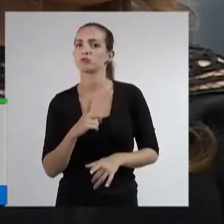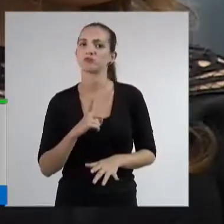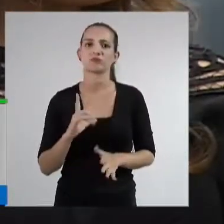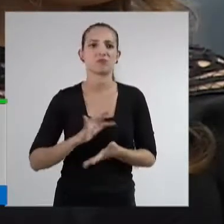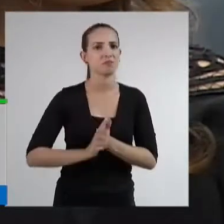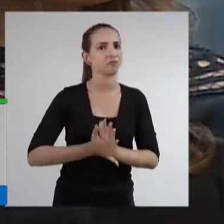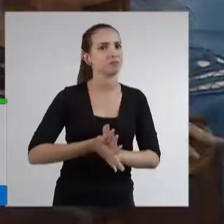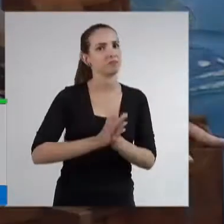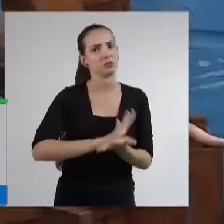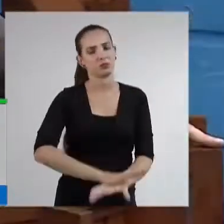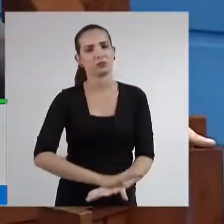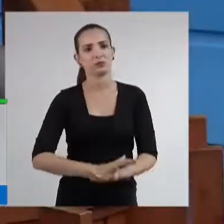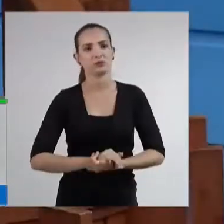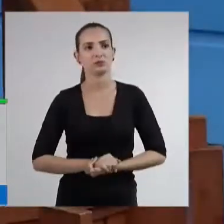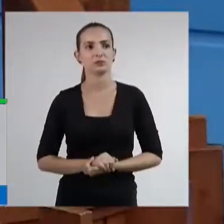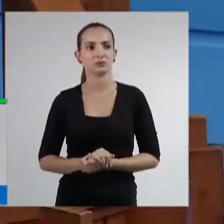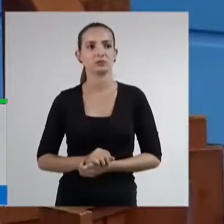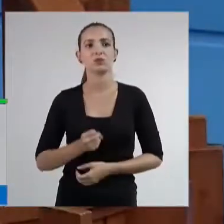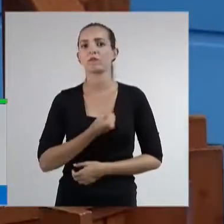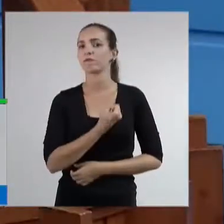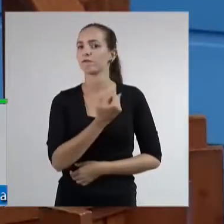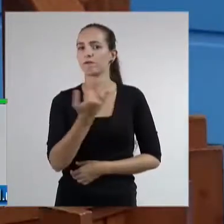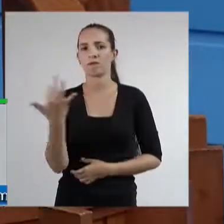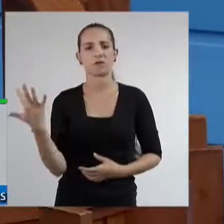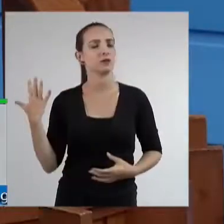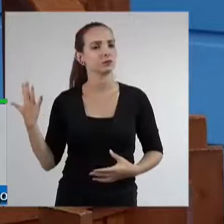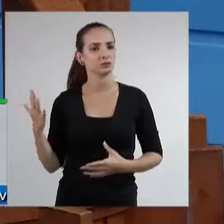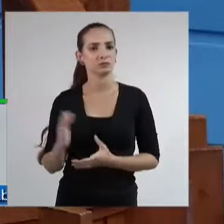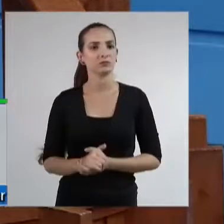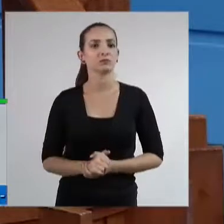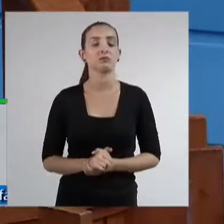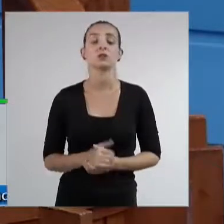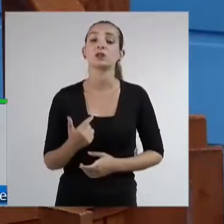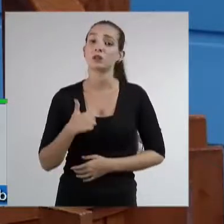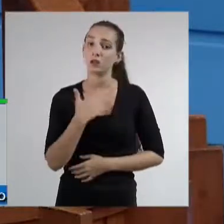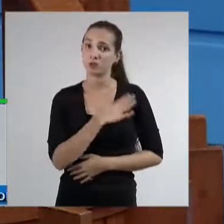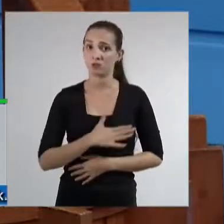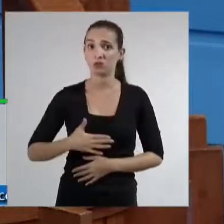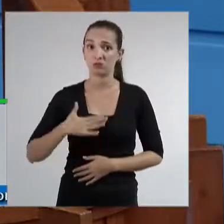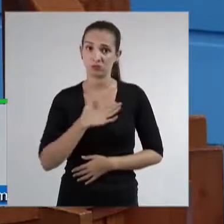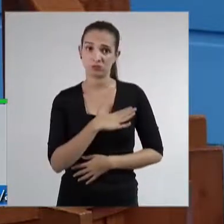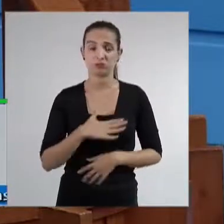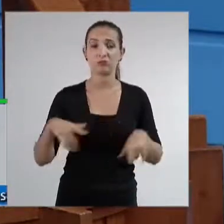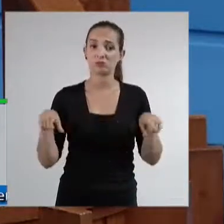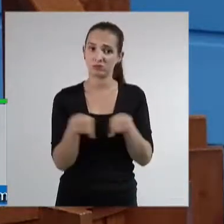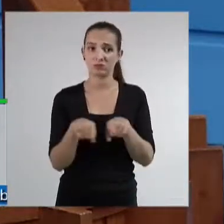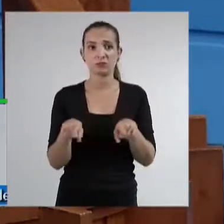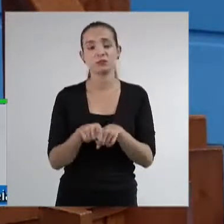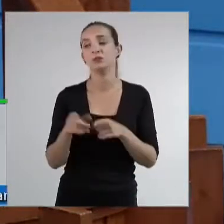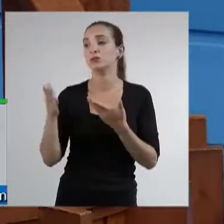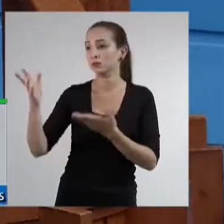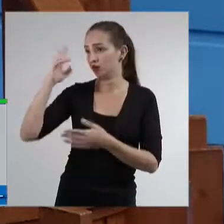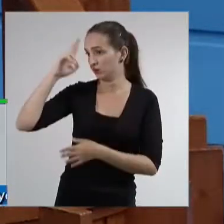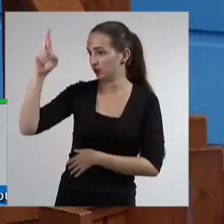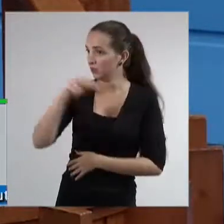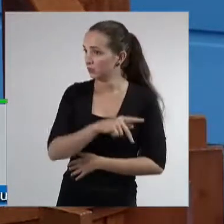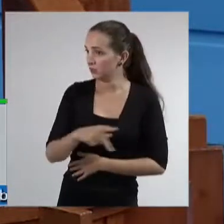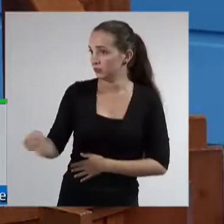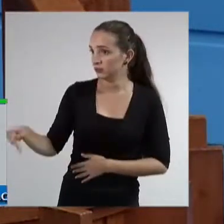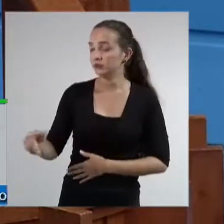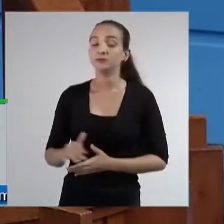há, em muitos casos. Gostaria também, senhor presidente,